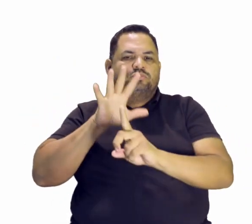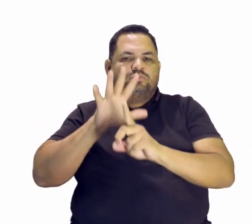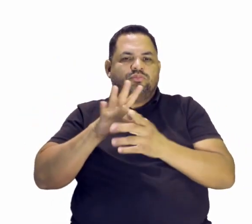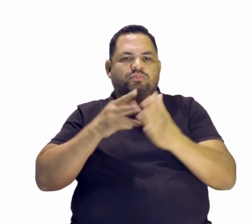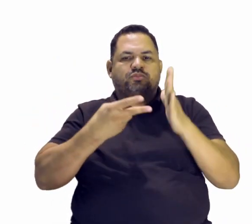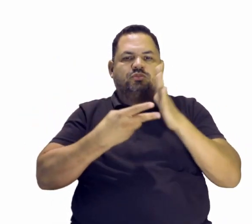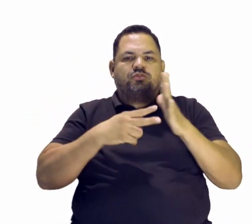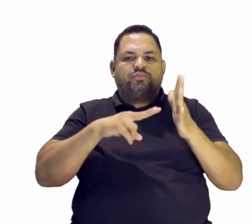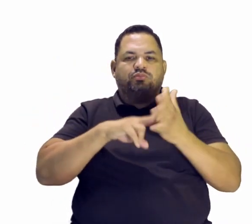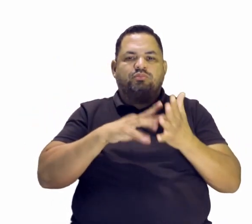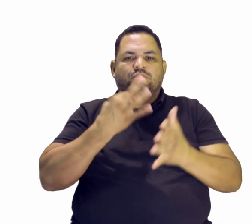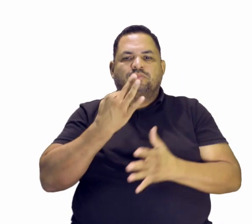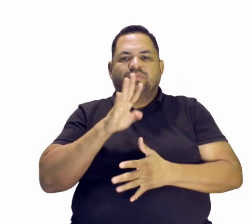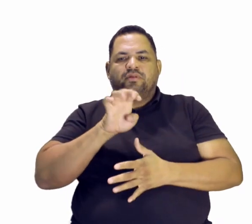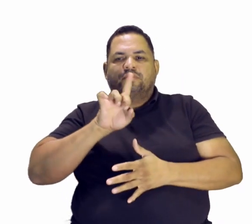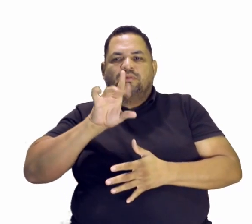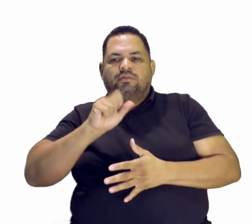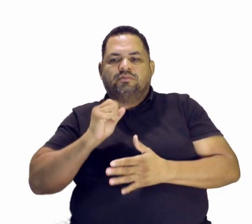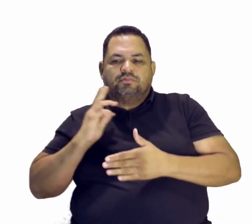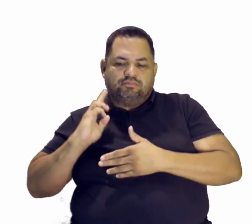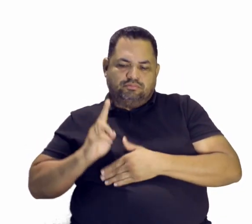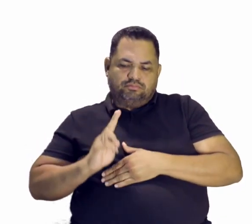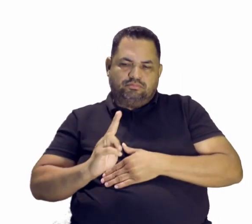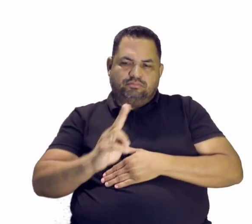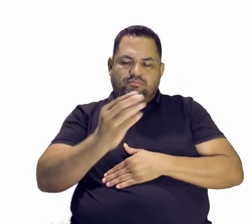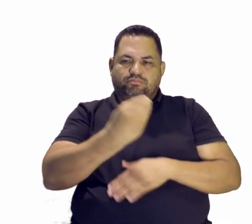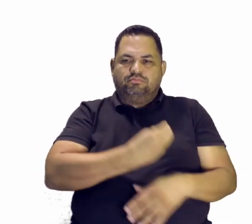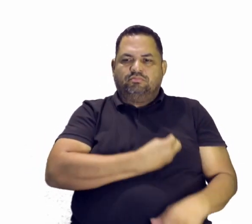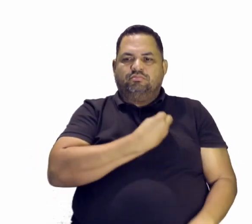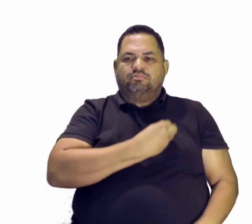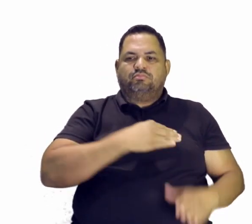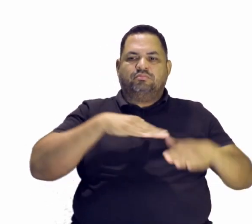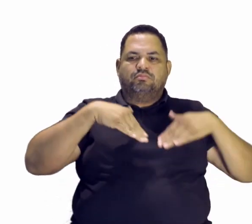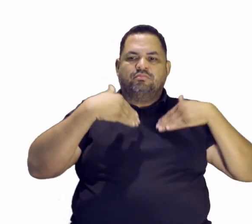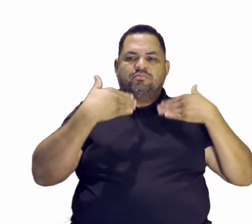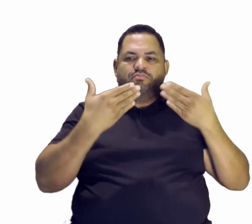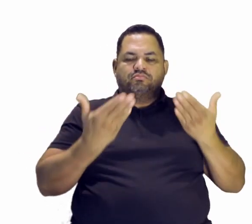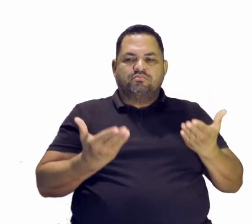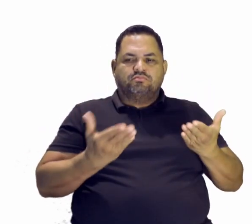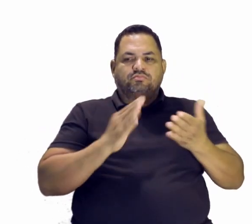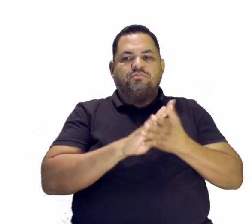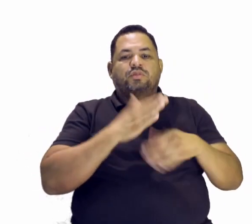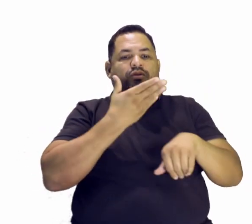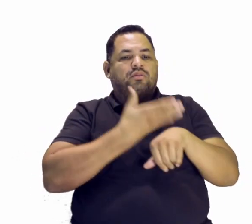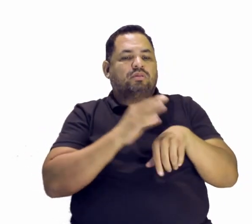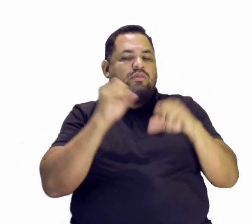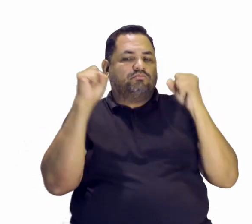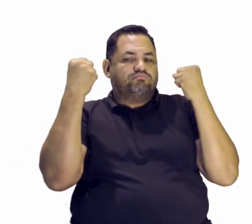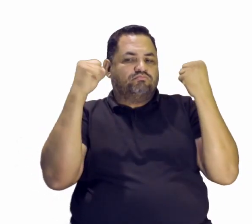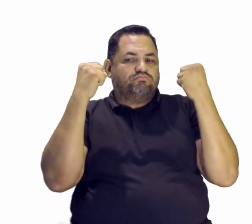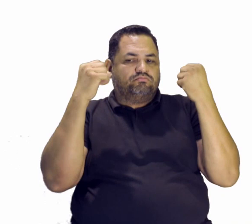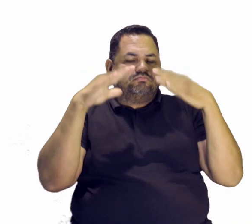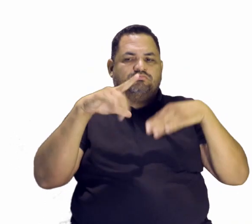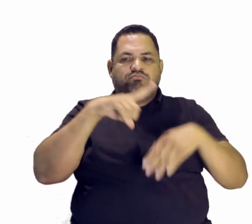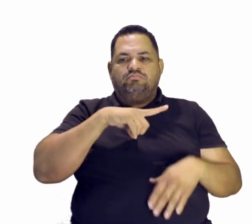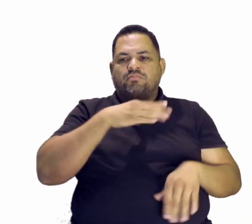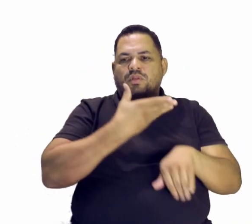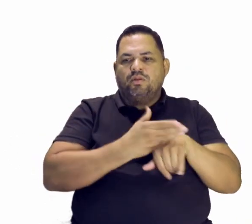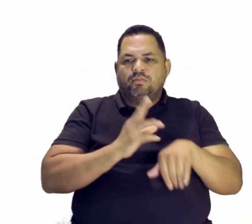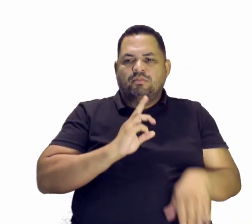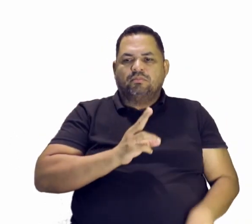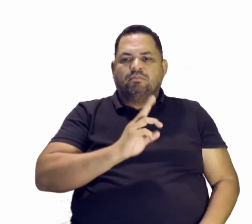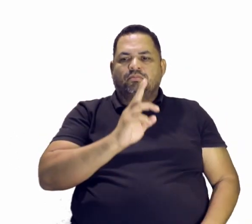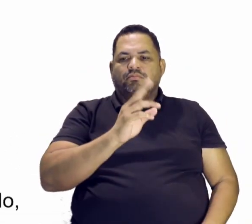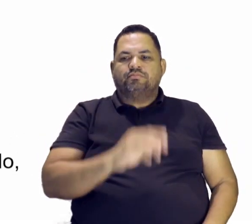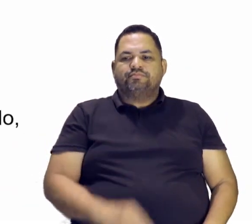das minhas fibras ao longo de toda a vida. Então, é quando eu me exercito, quando eu tenho uma prática regular aí do